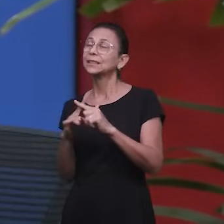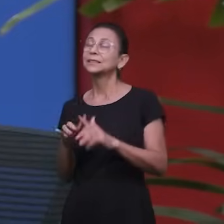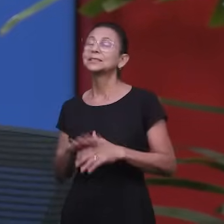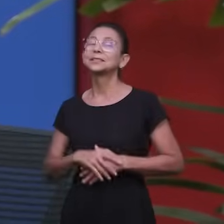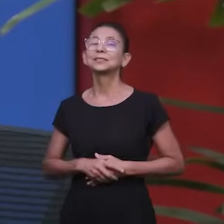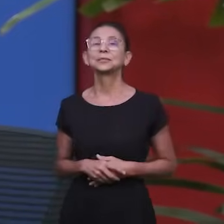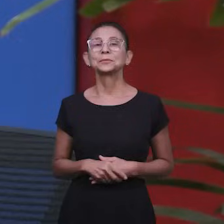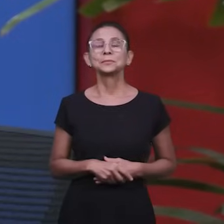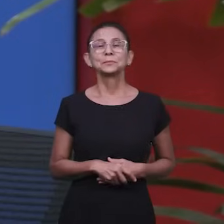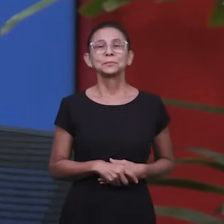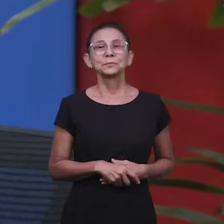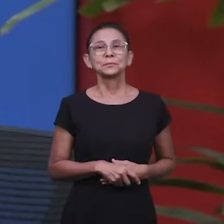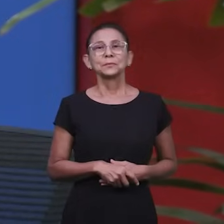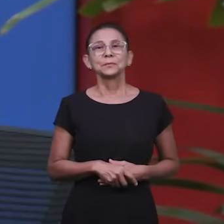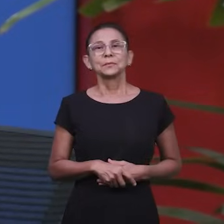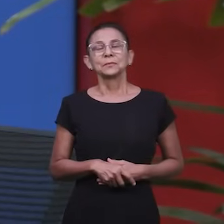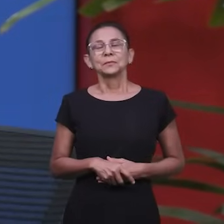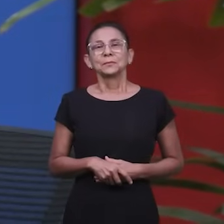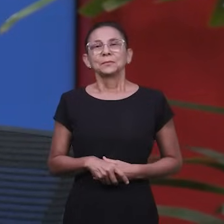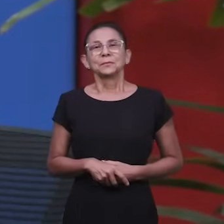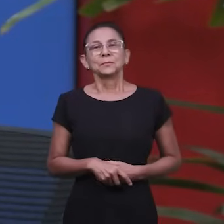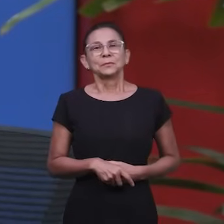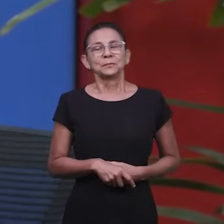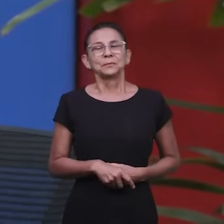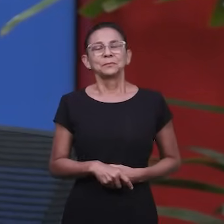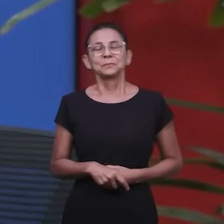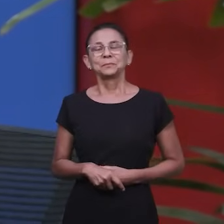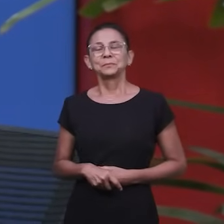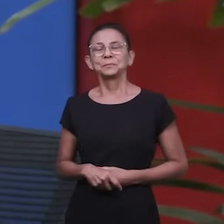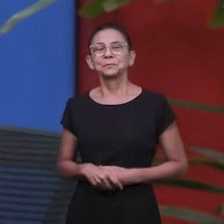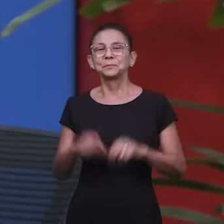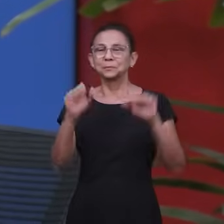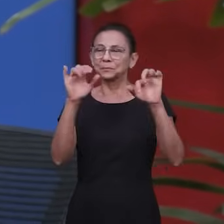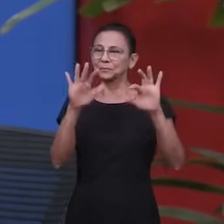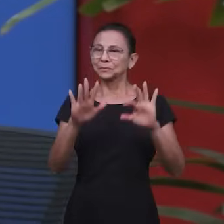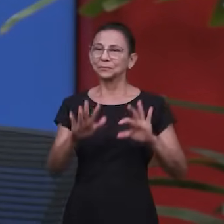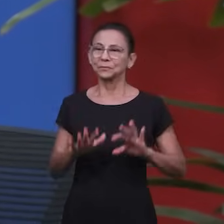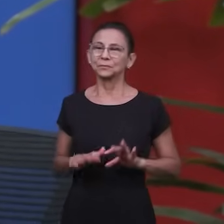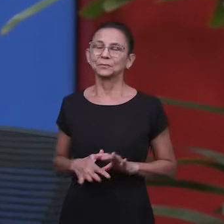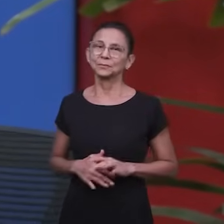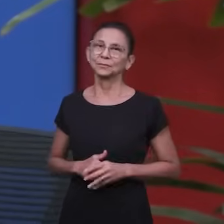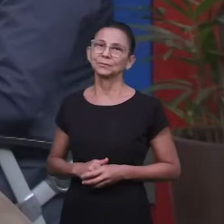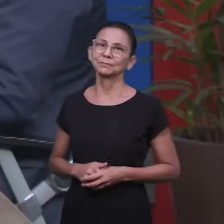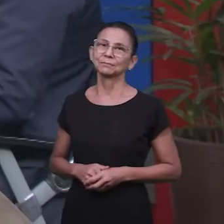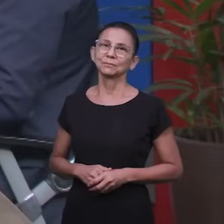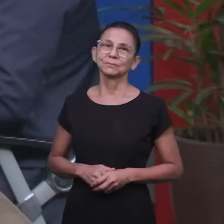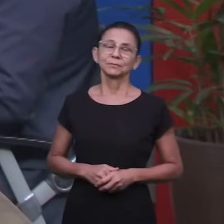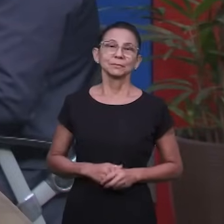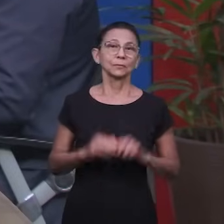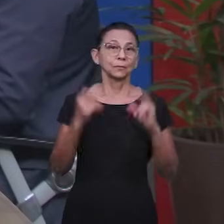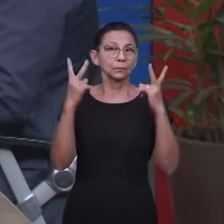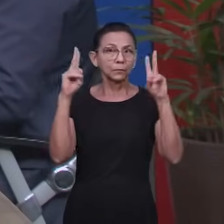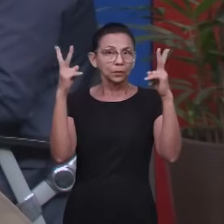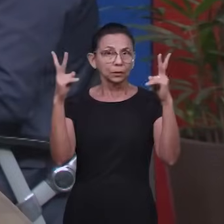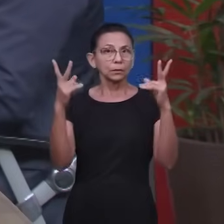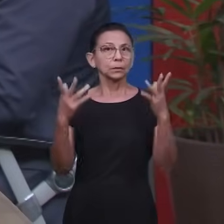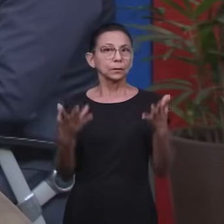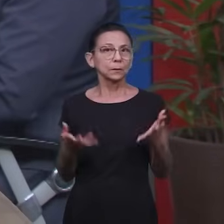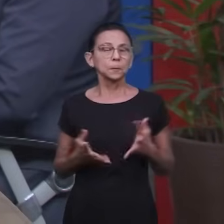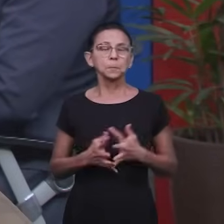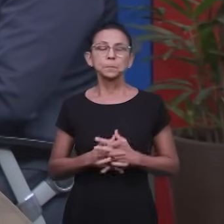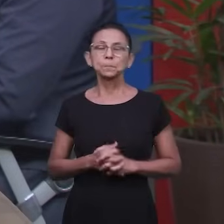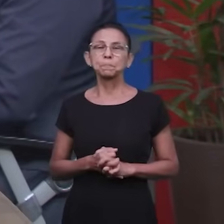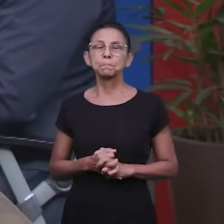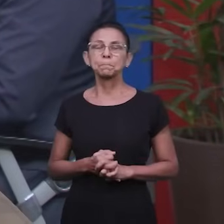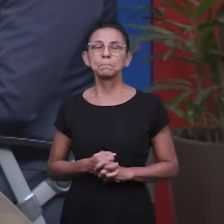bênção, uma continuidade e uma grande vitória, né? Pastor Peterson. Paz do Senhor, pastor Edson, os demais